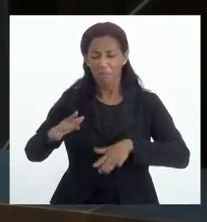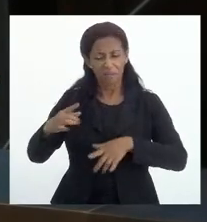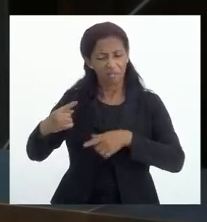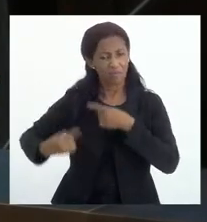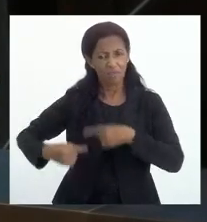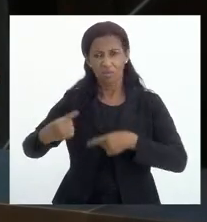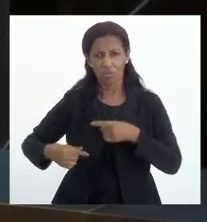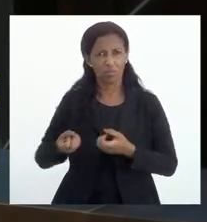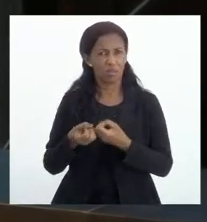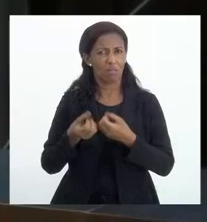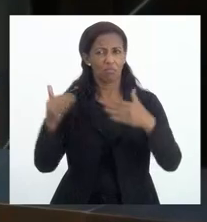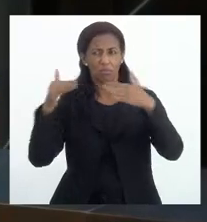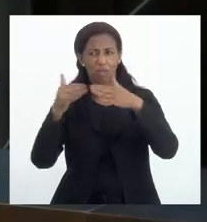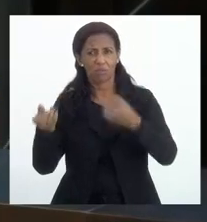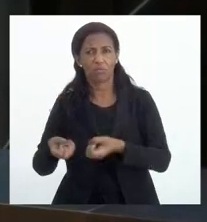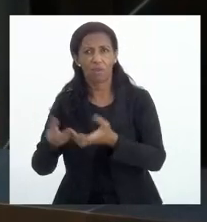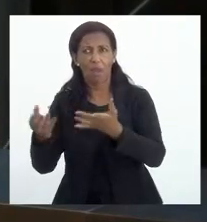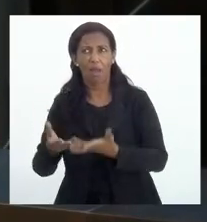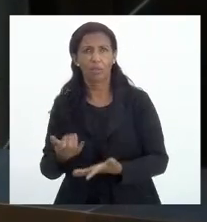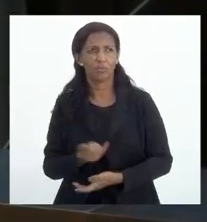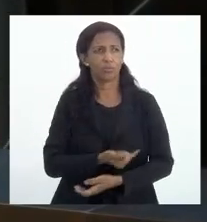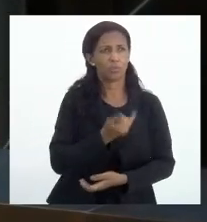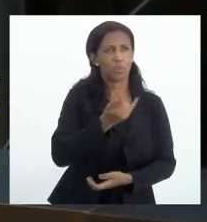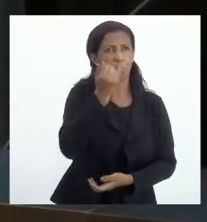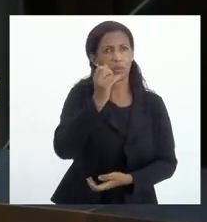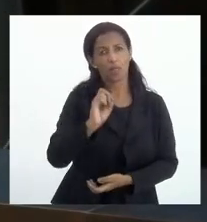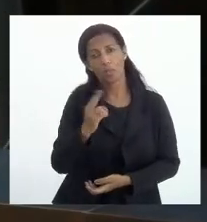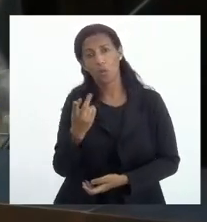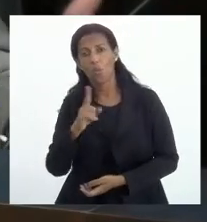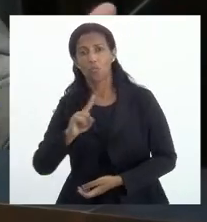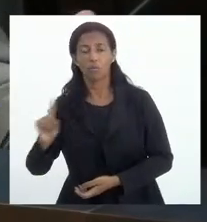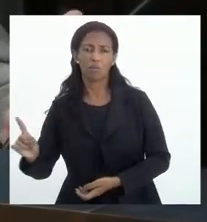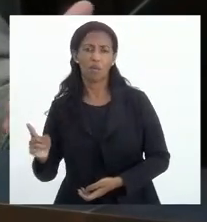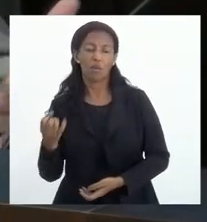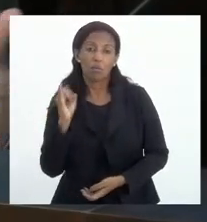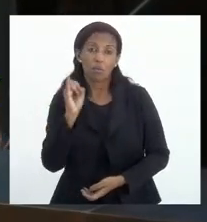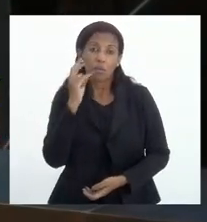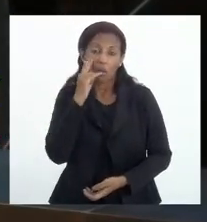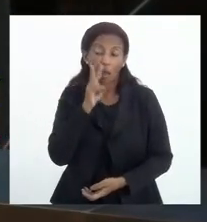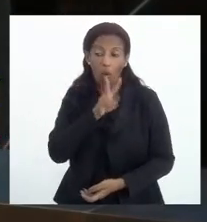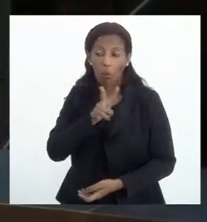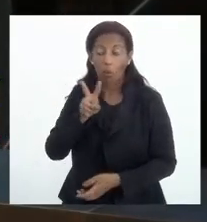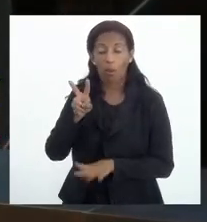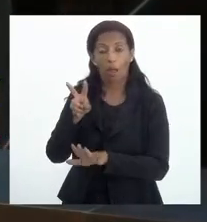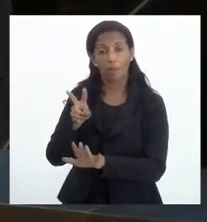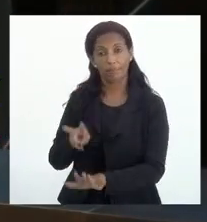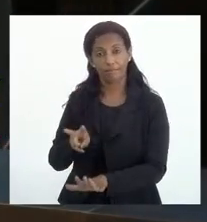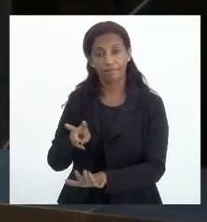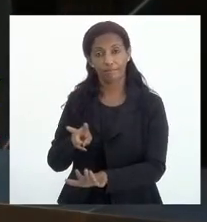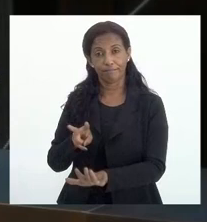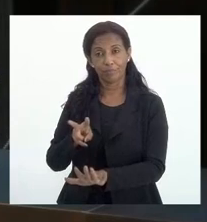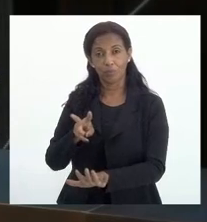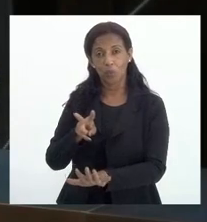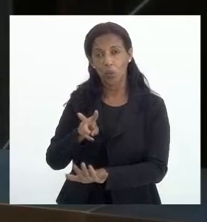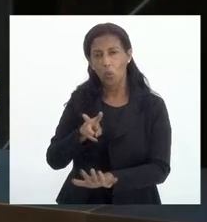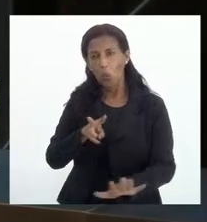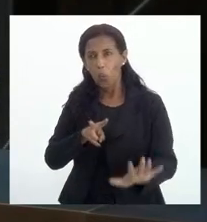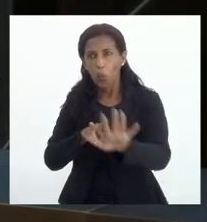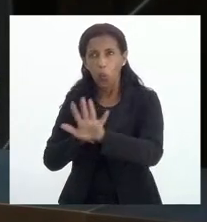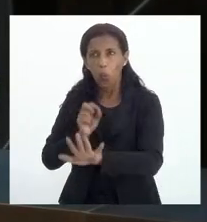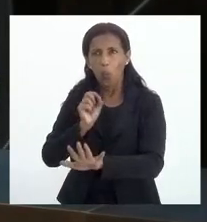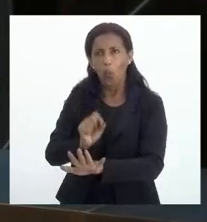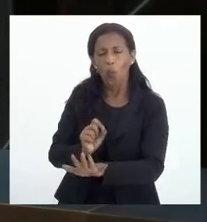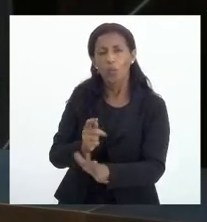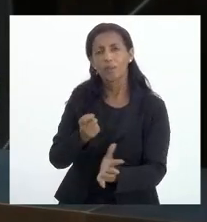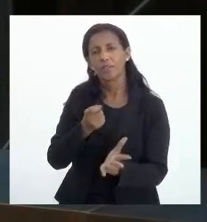teto de gás, da sua eficácia ou não, porque se nós olharmos o que se busca, seja